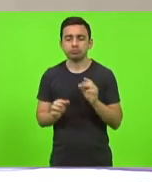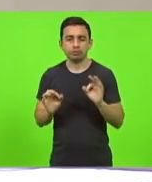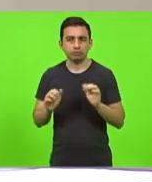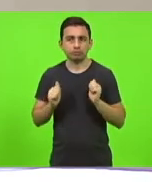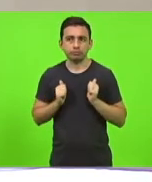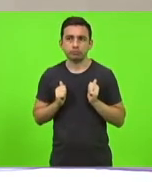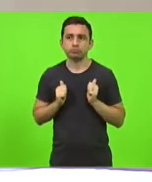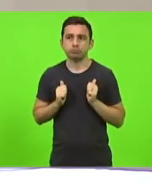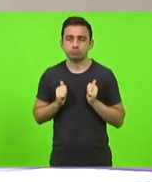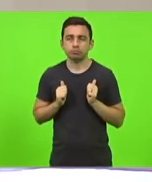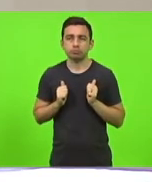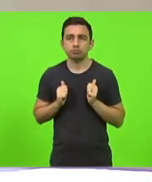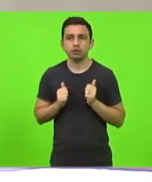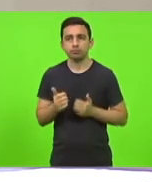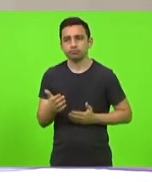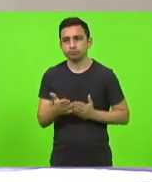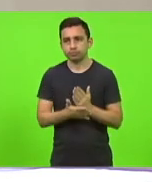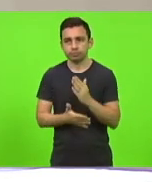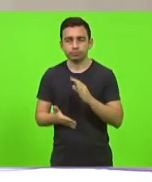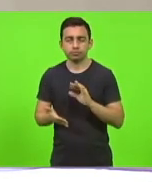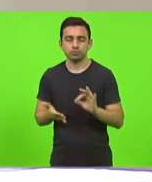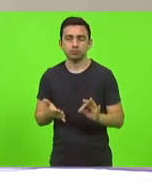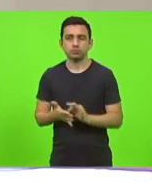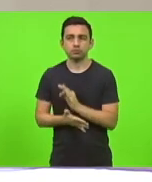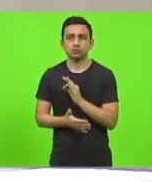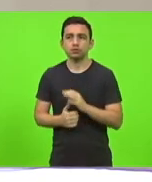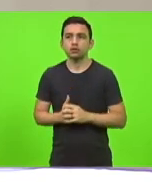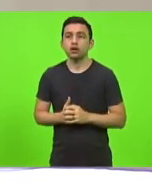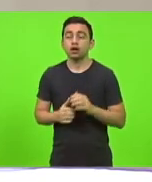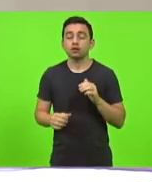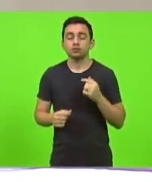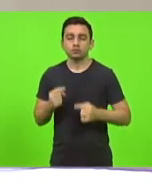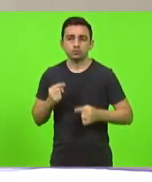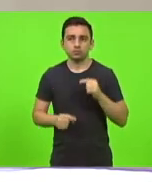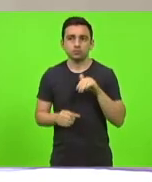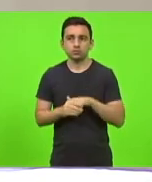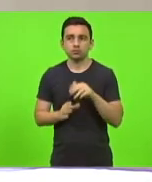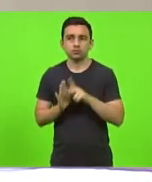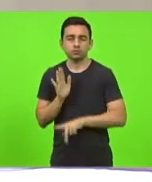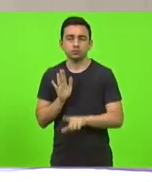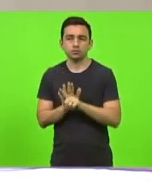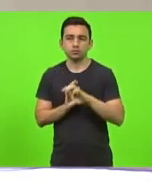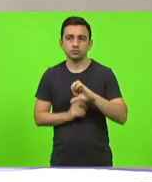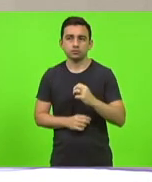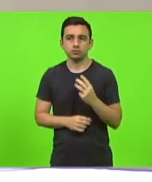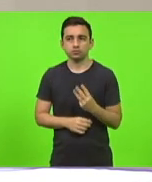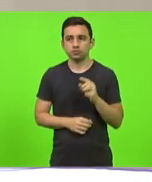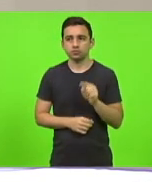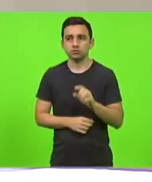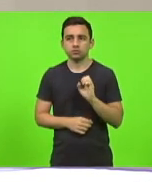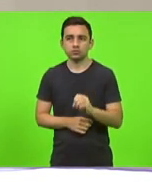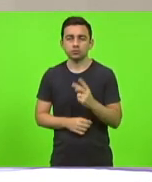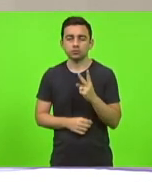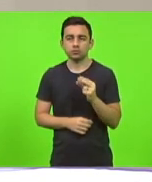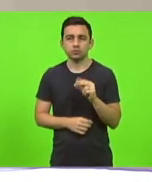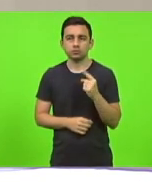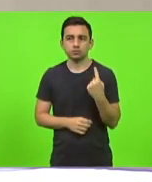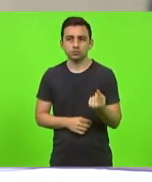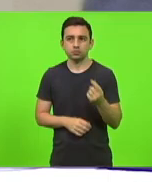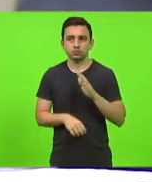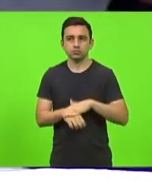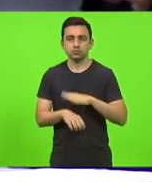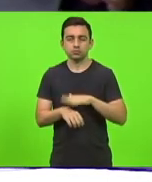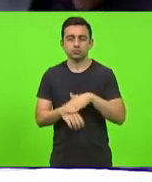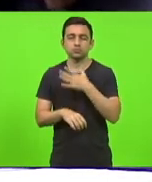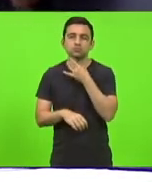abstenção. Aprovado destaque. Discussão e votação em turno único do projeto de lei 93.0/2021, autor deputado Valdir